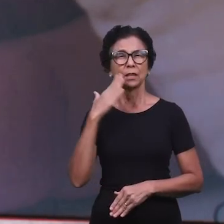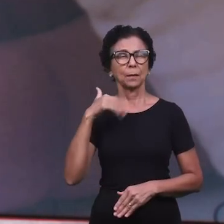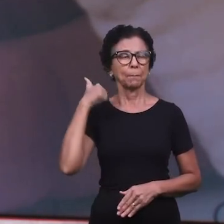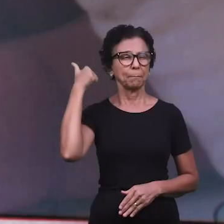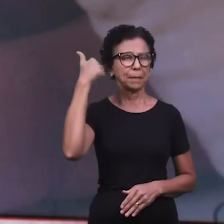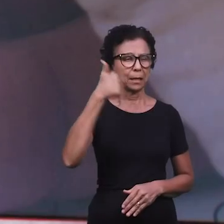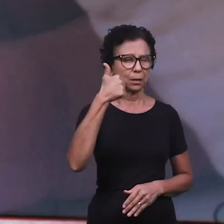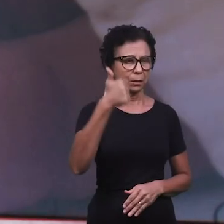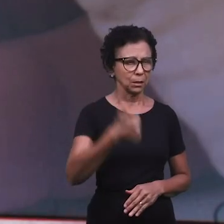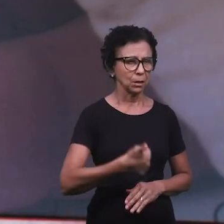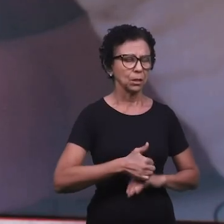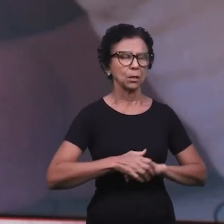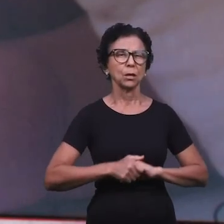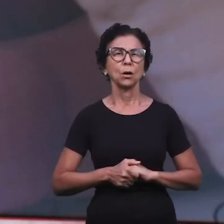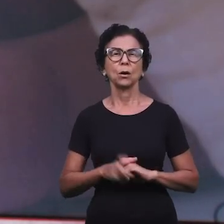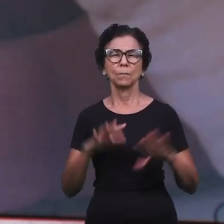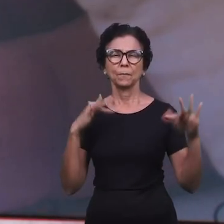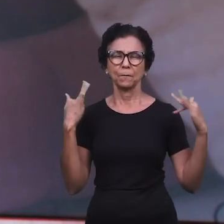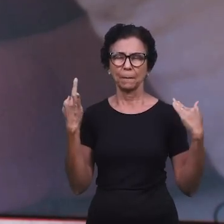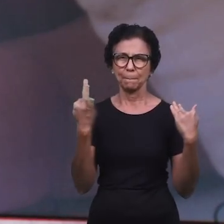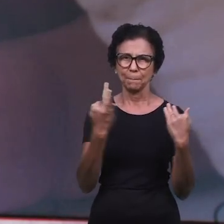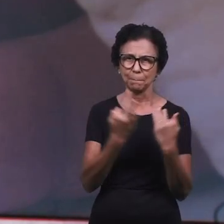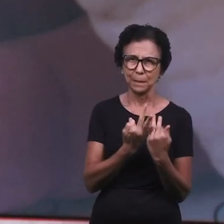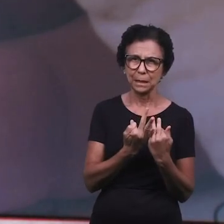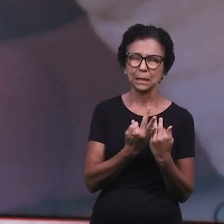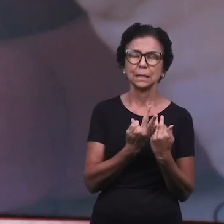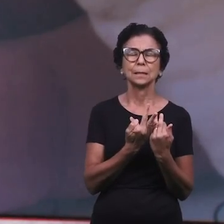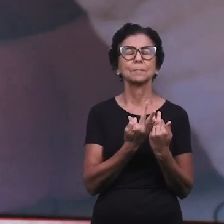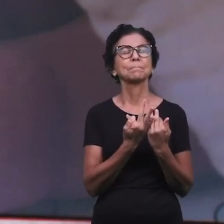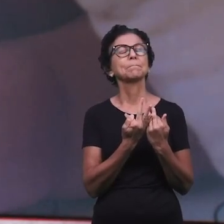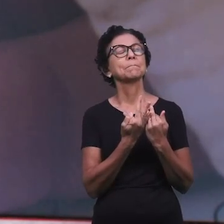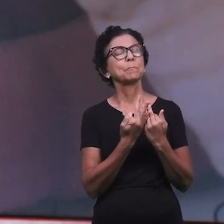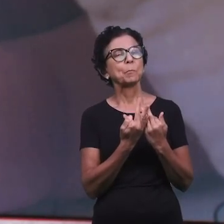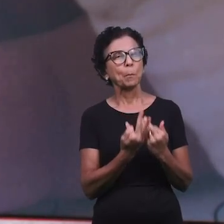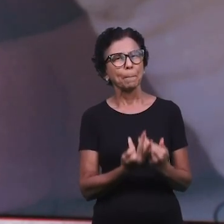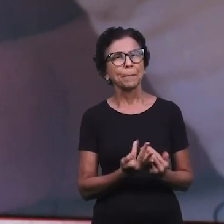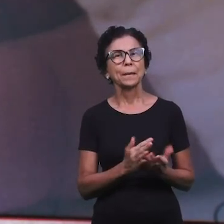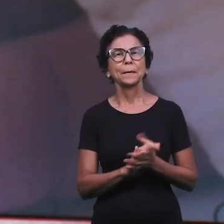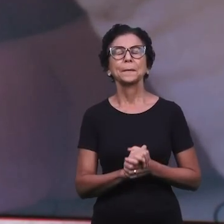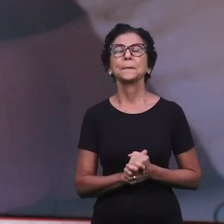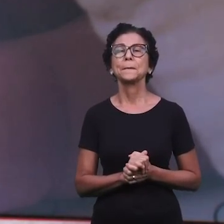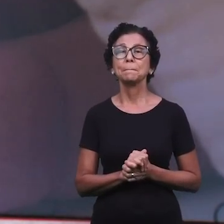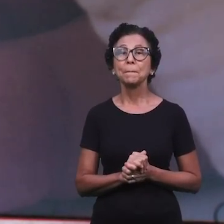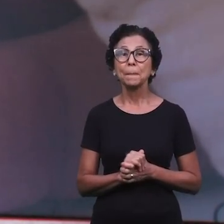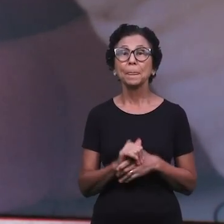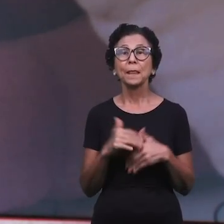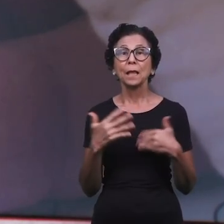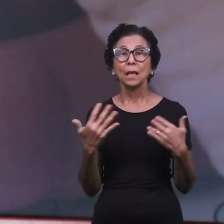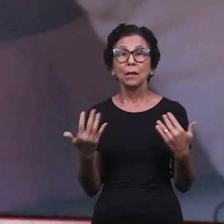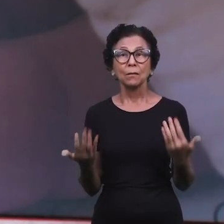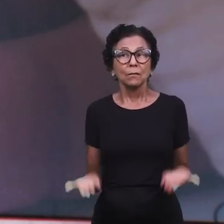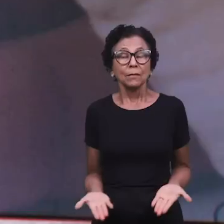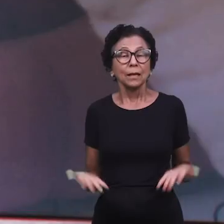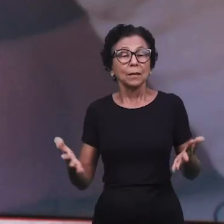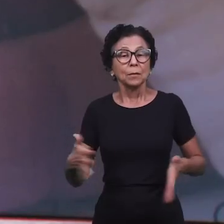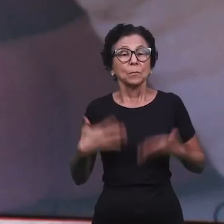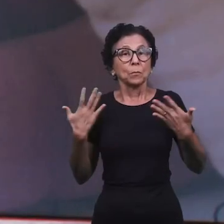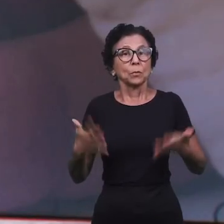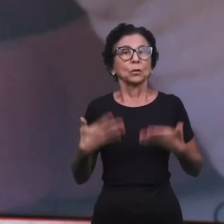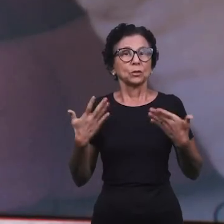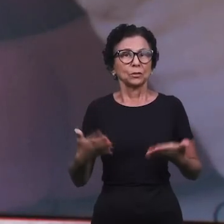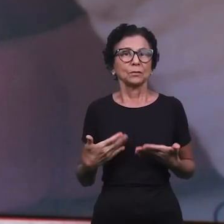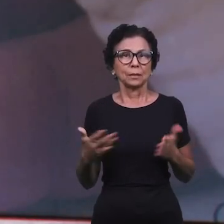proporcionar melhores momentos e melhores condições para minha família. Isso essa clareza vai te mantendo ali